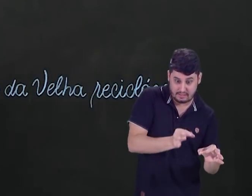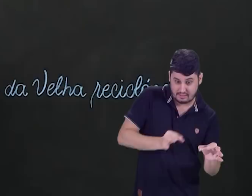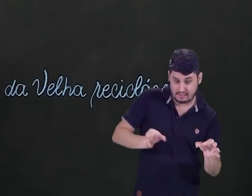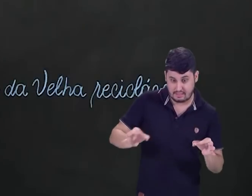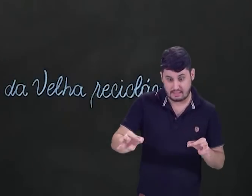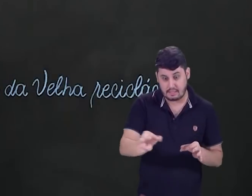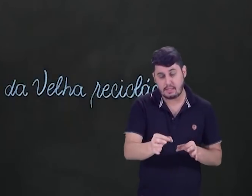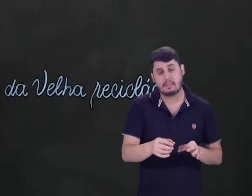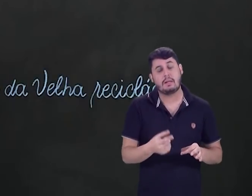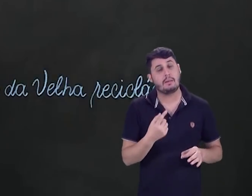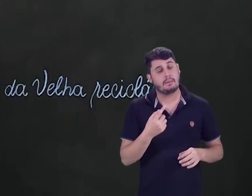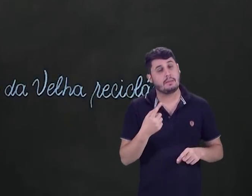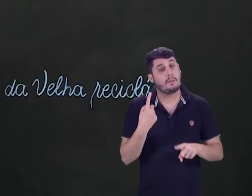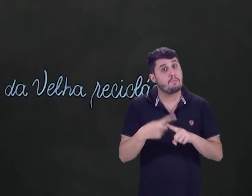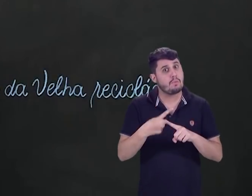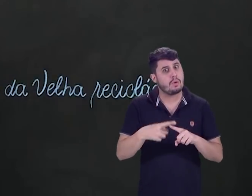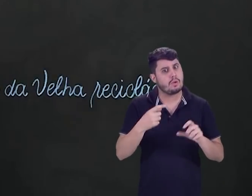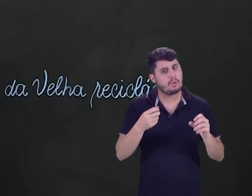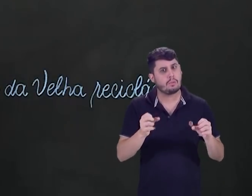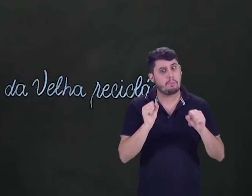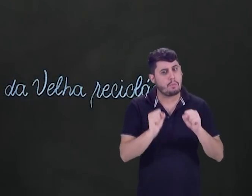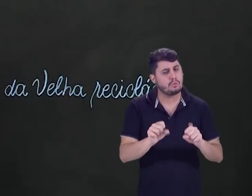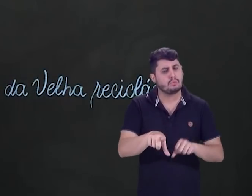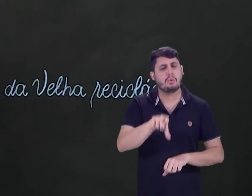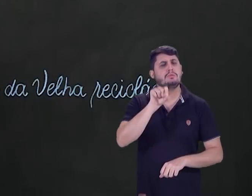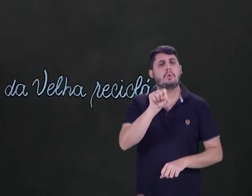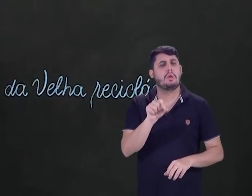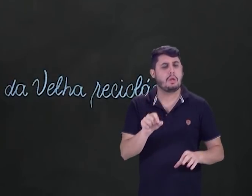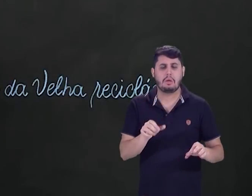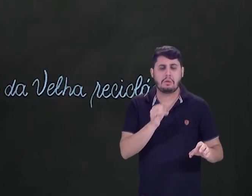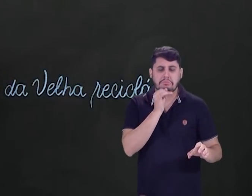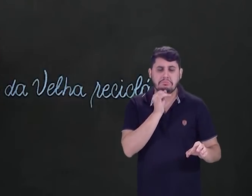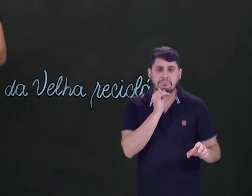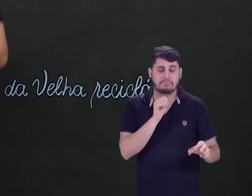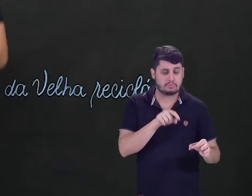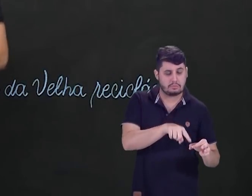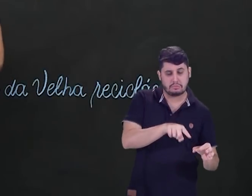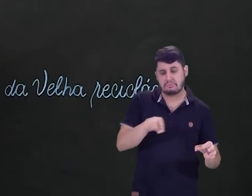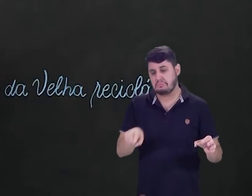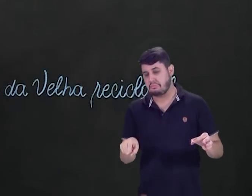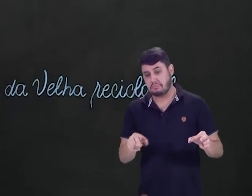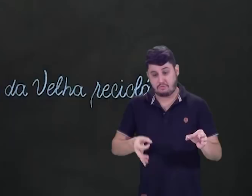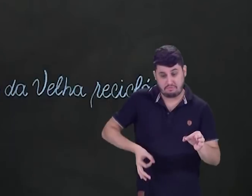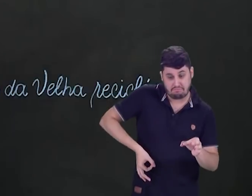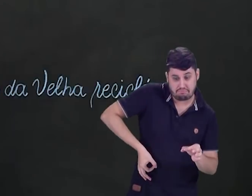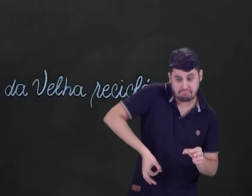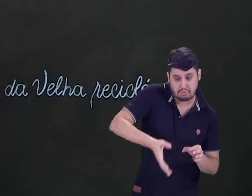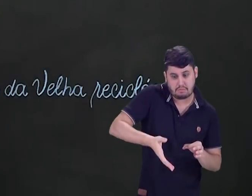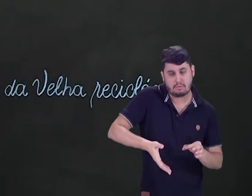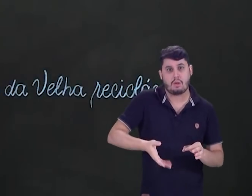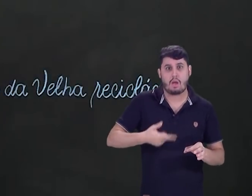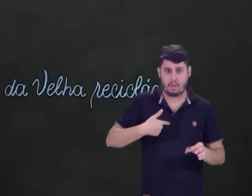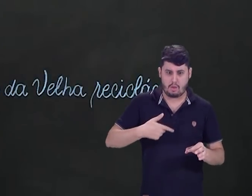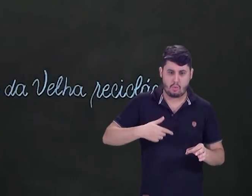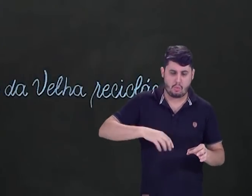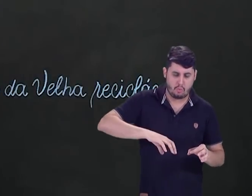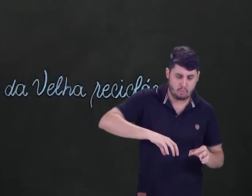Eu escolho uma das duas para jogar no meio. E essa tampinha, eu arrasto